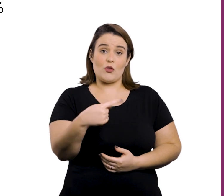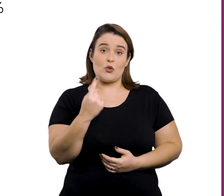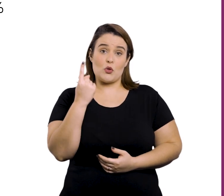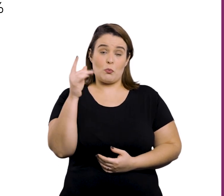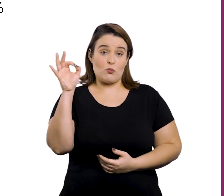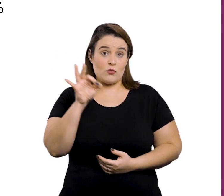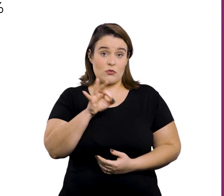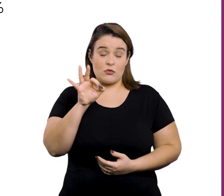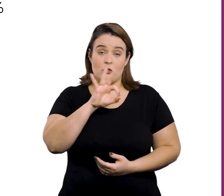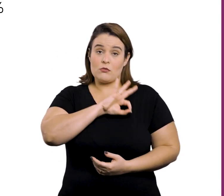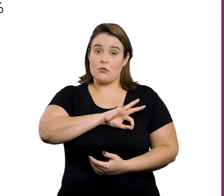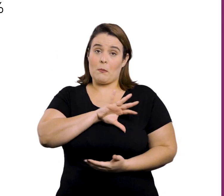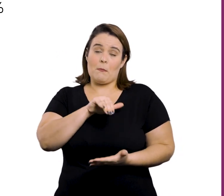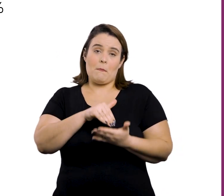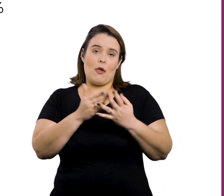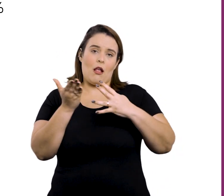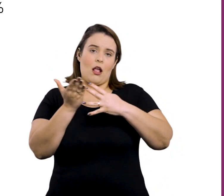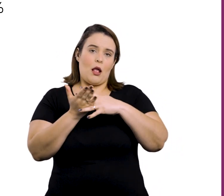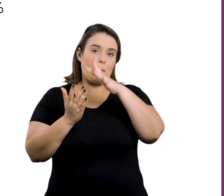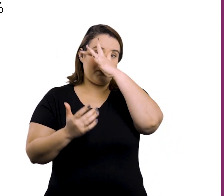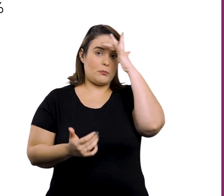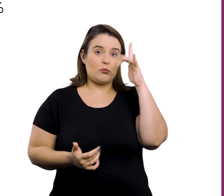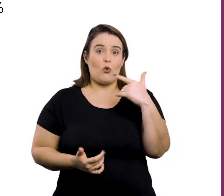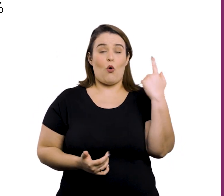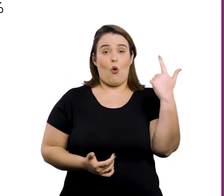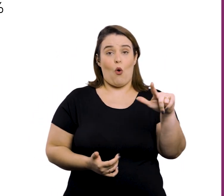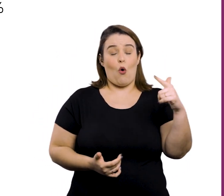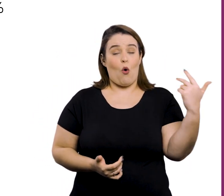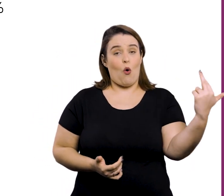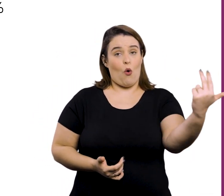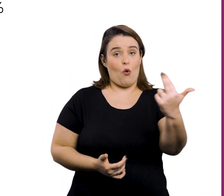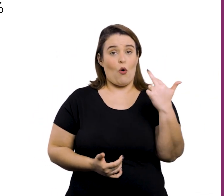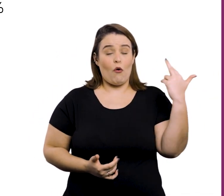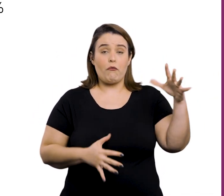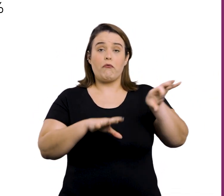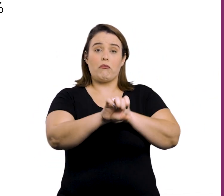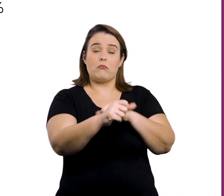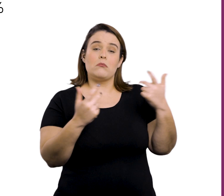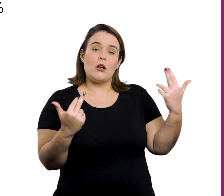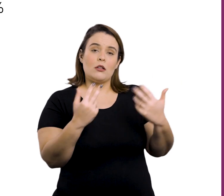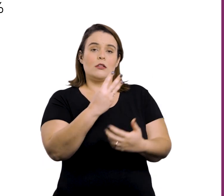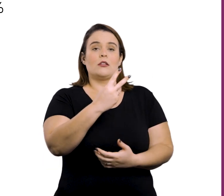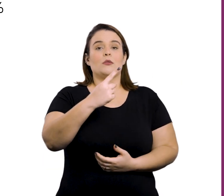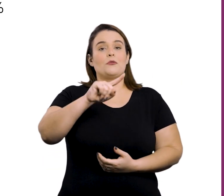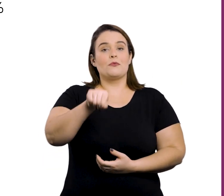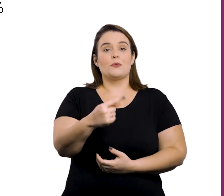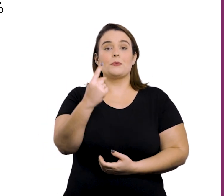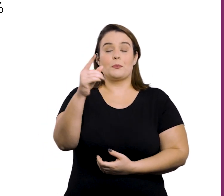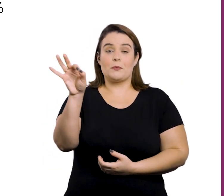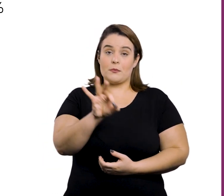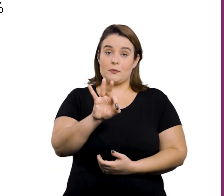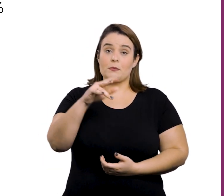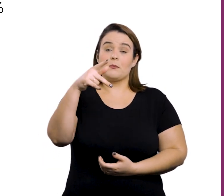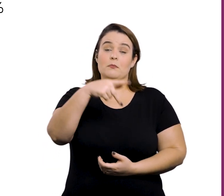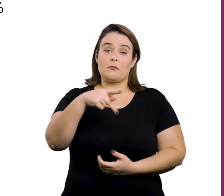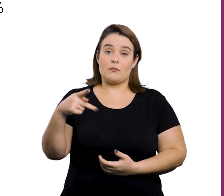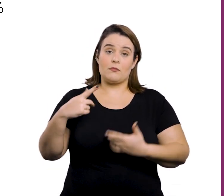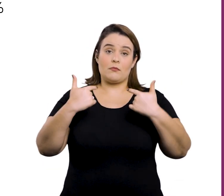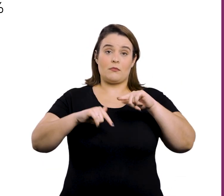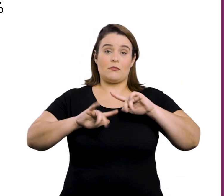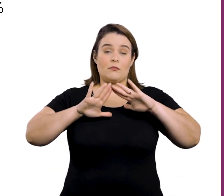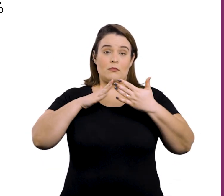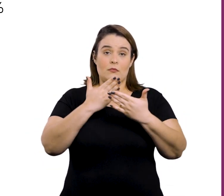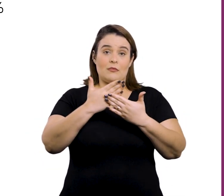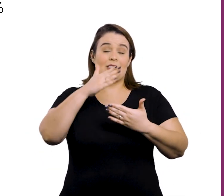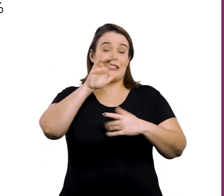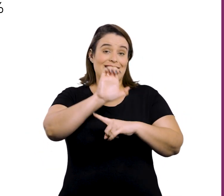73,1% da remuneração média que os demais profissionais de mesma formação. 31,1% dos professores